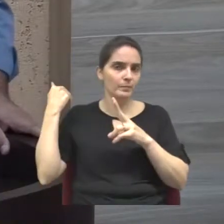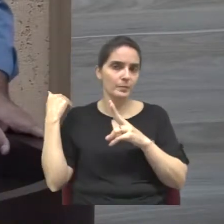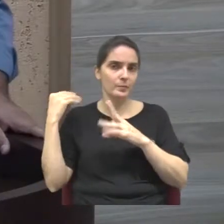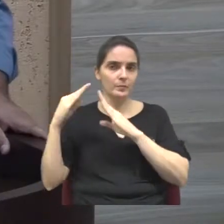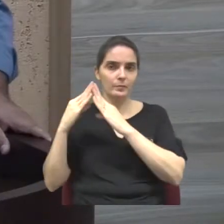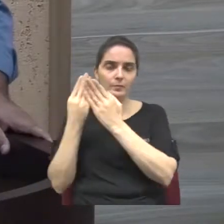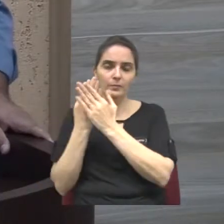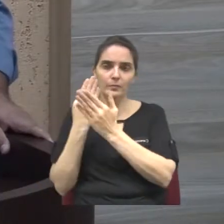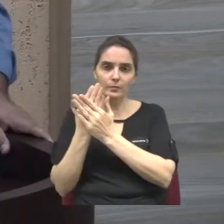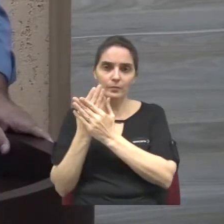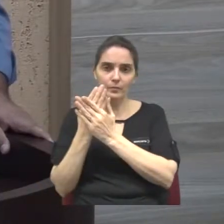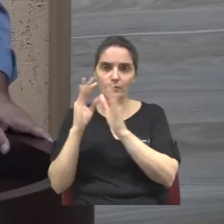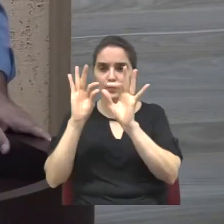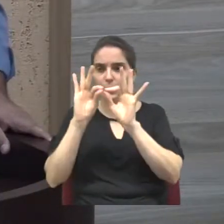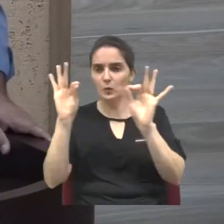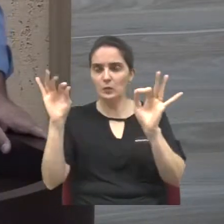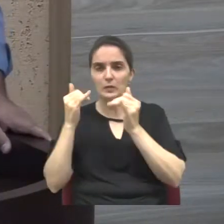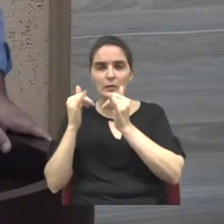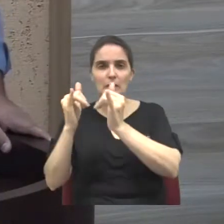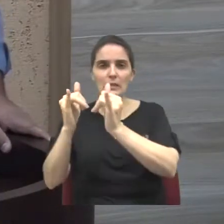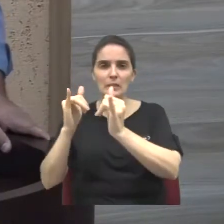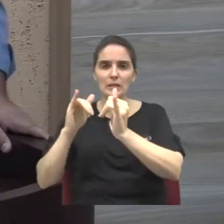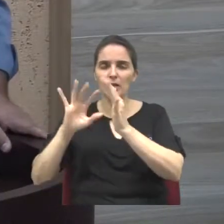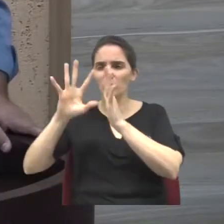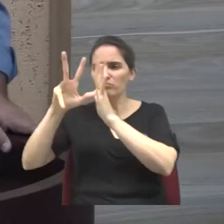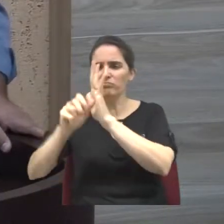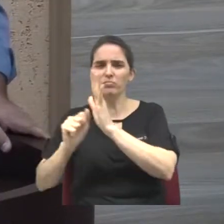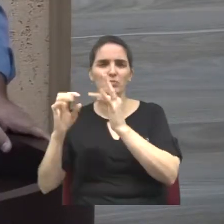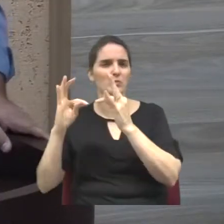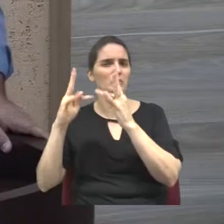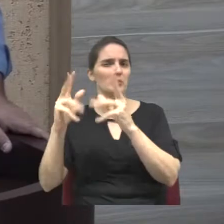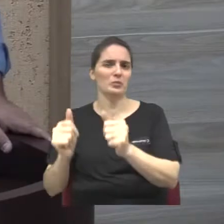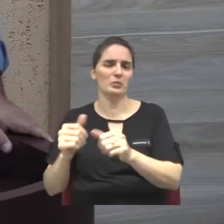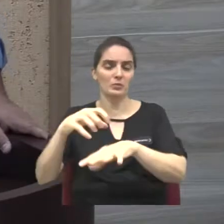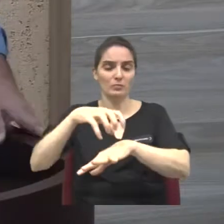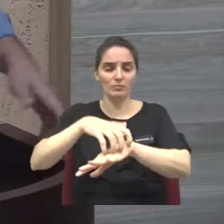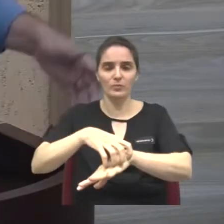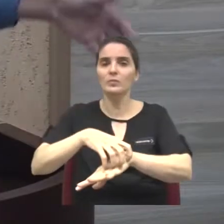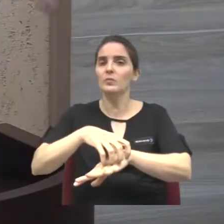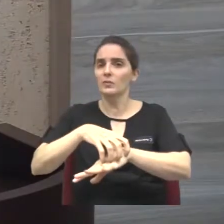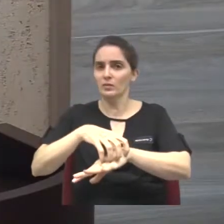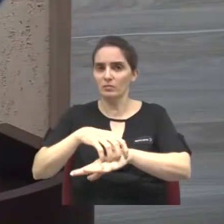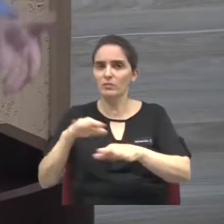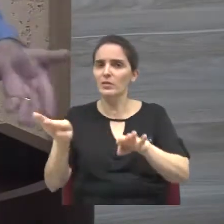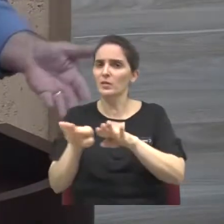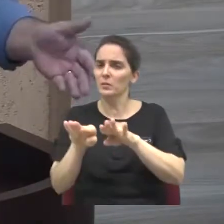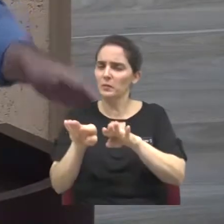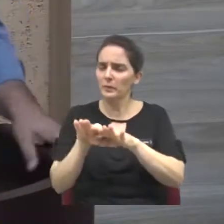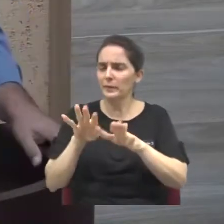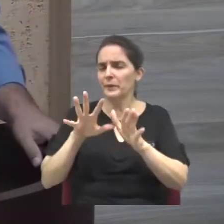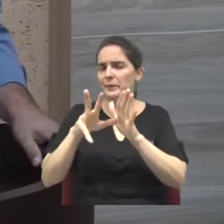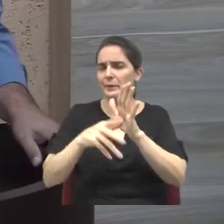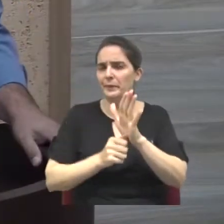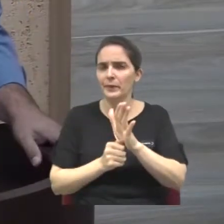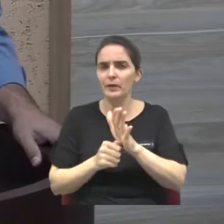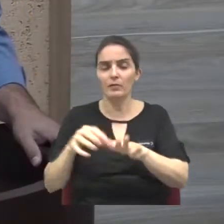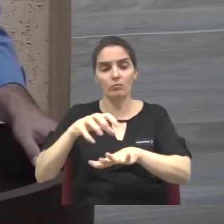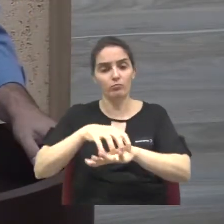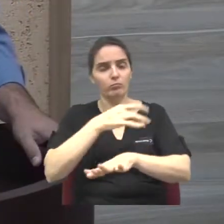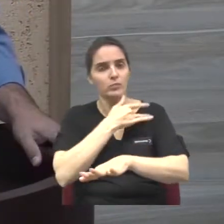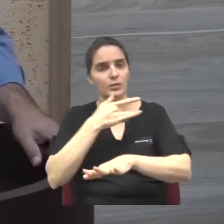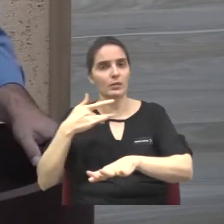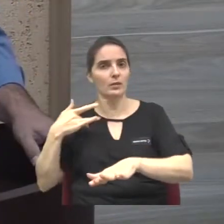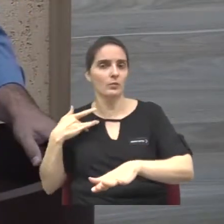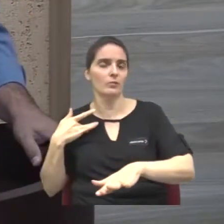toda foi roubada, um centro comunitário que a fiação foi roubada, teve um centro de saúde que teve parte da fiação